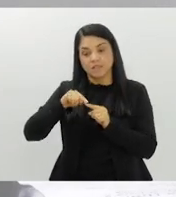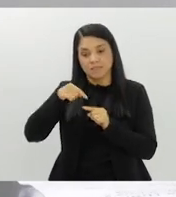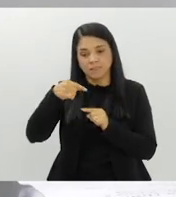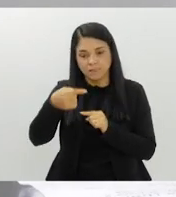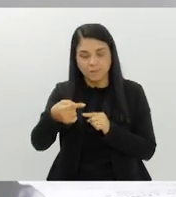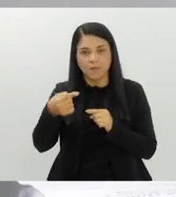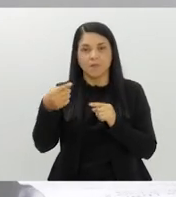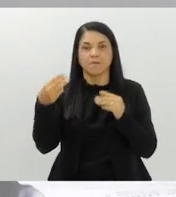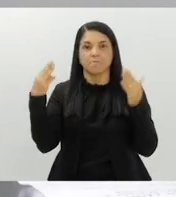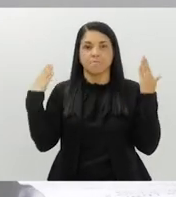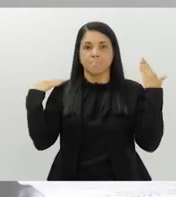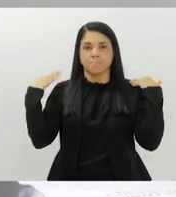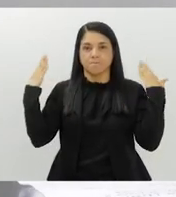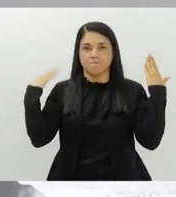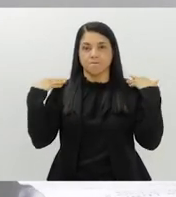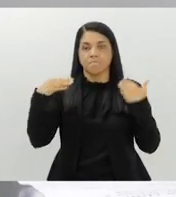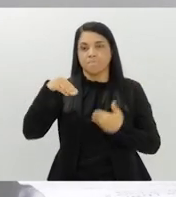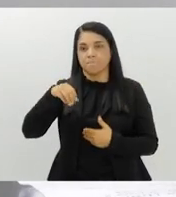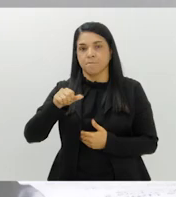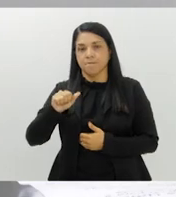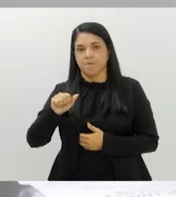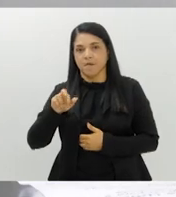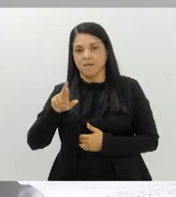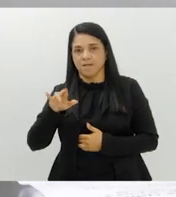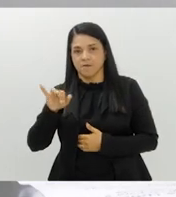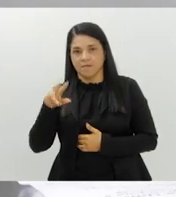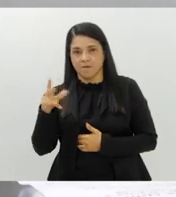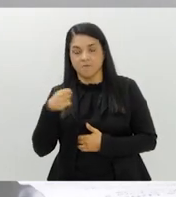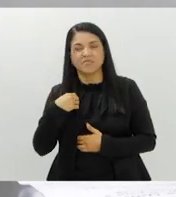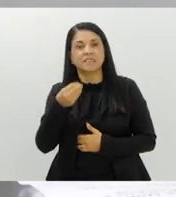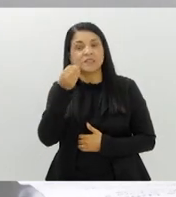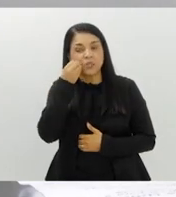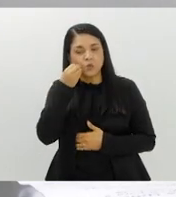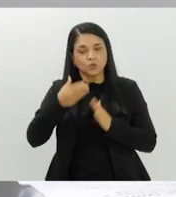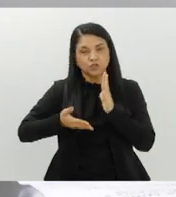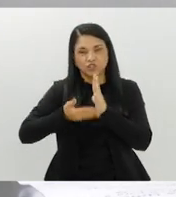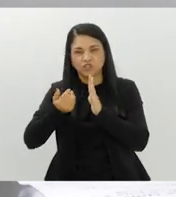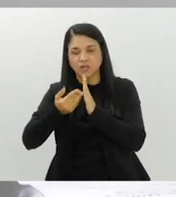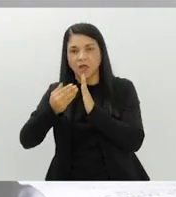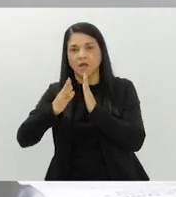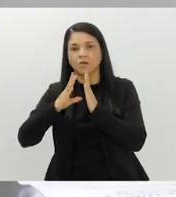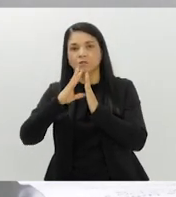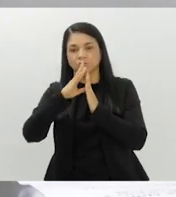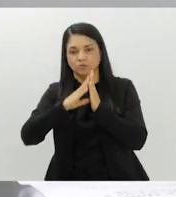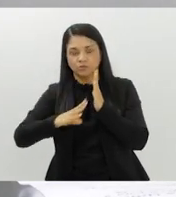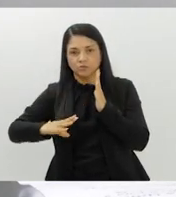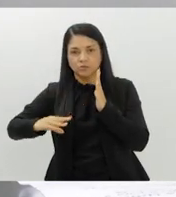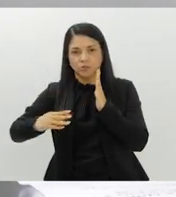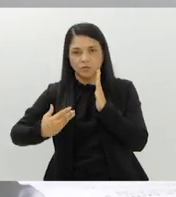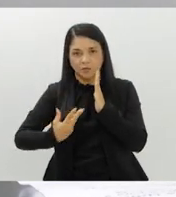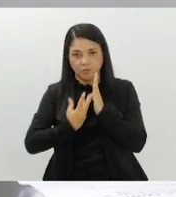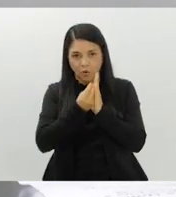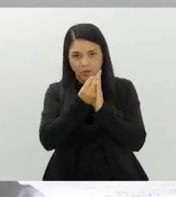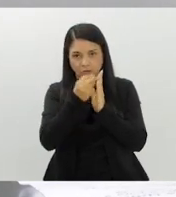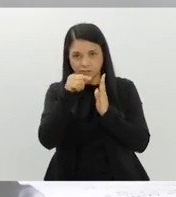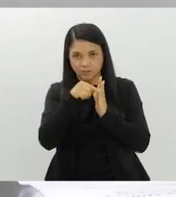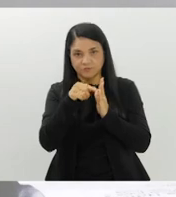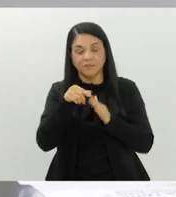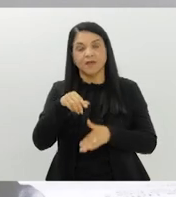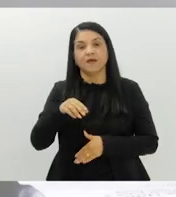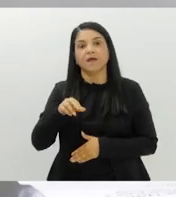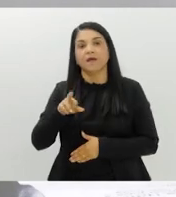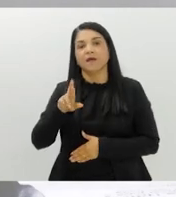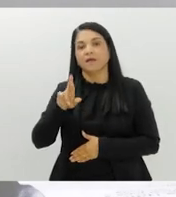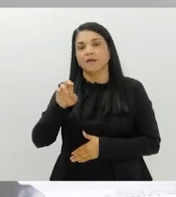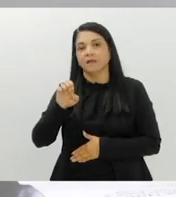Marinha tentou desalojar os quilombolas da Restinga de Marambaia. Para quem não sabe, a